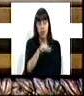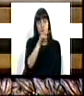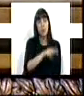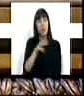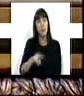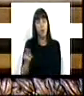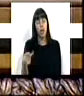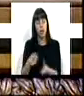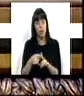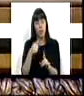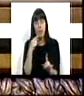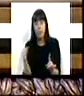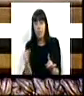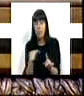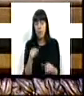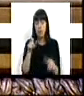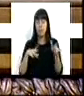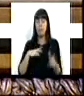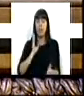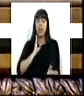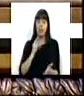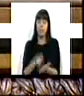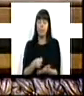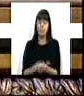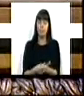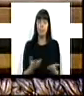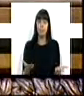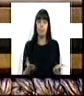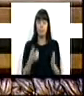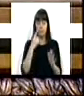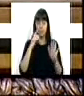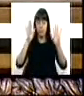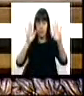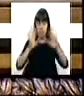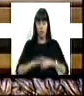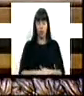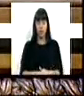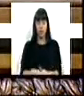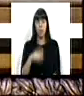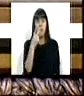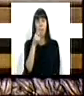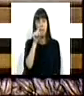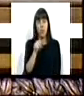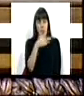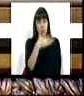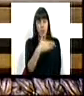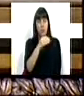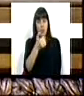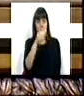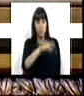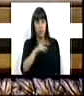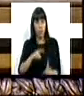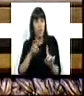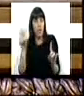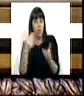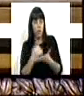de euros é a fatura mínima que os portugueses vão ter de suportar. Vejamos como. São 2.105 milhões de